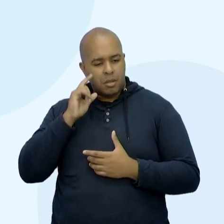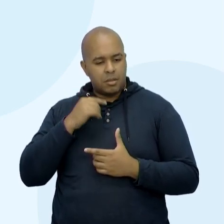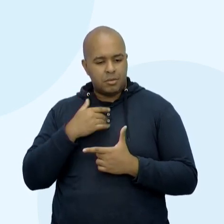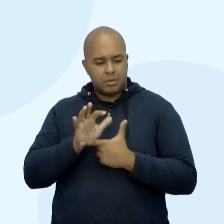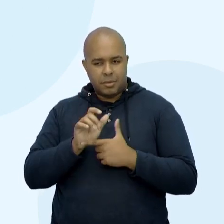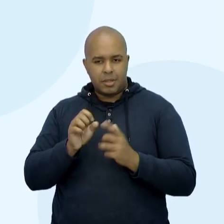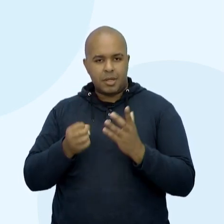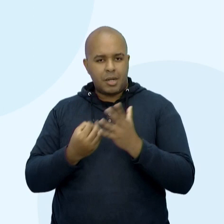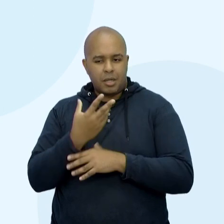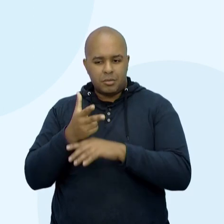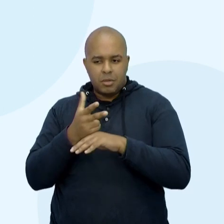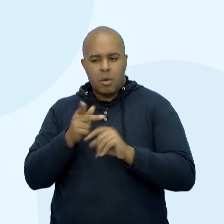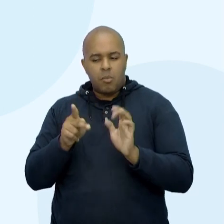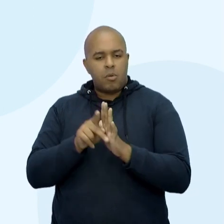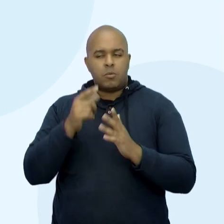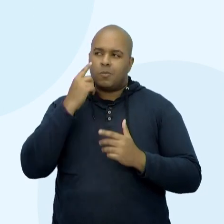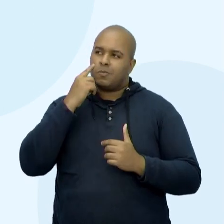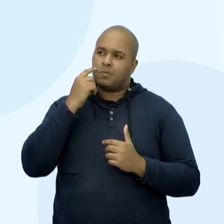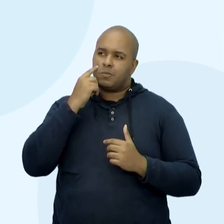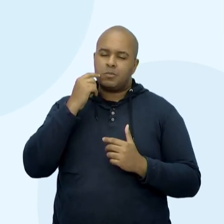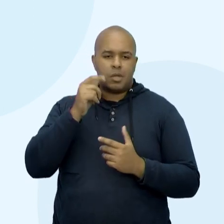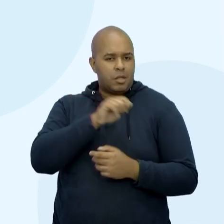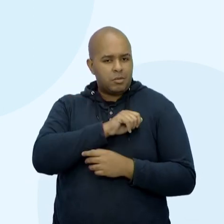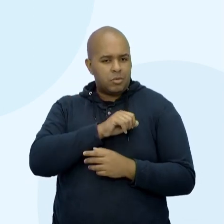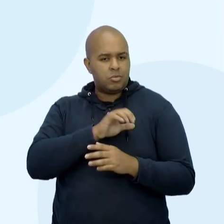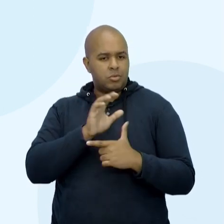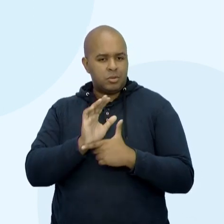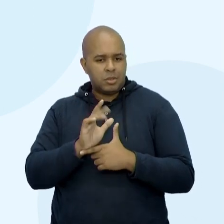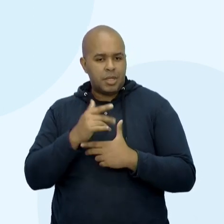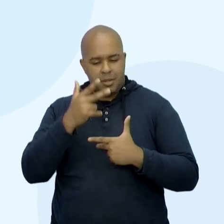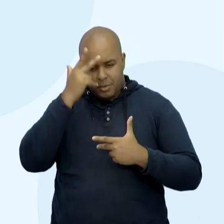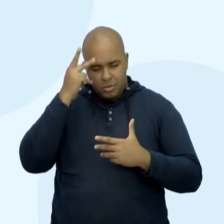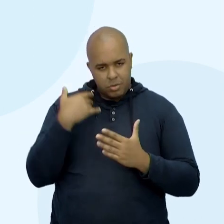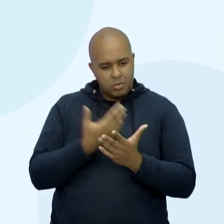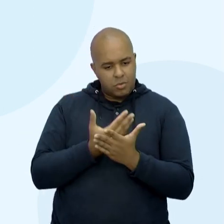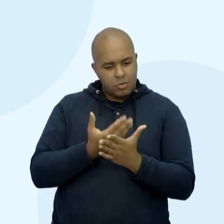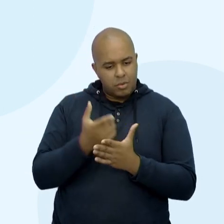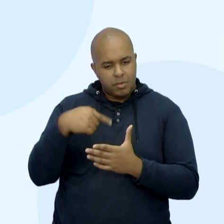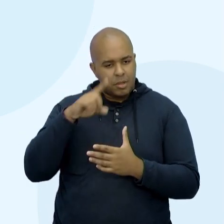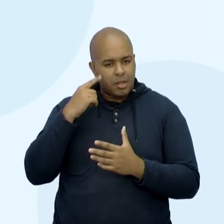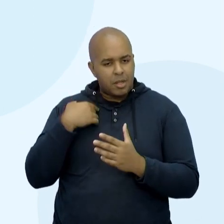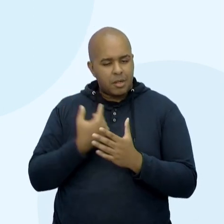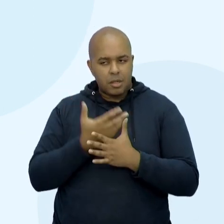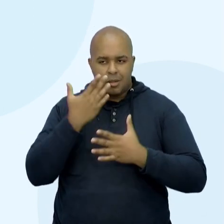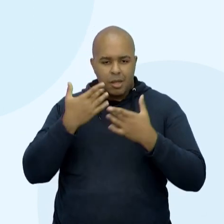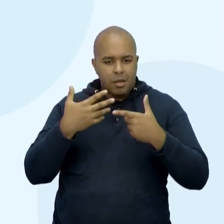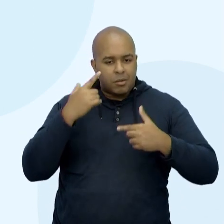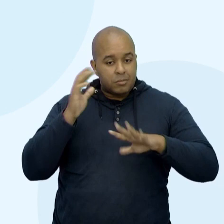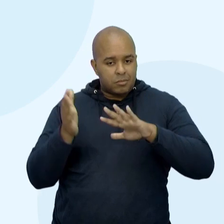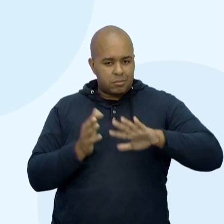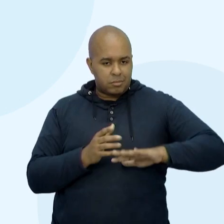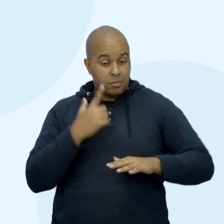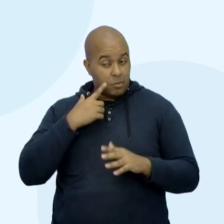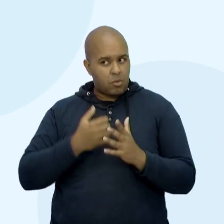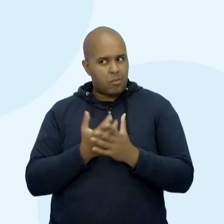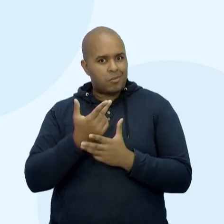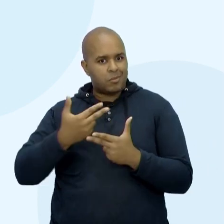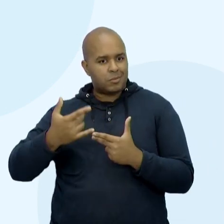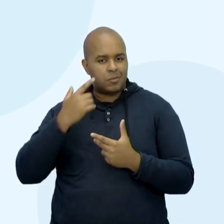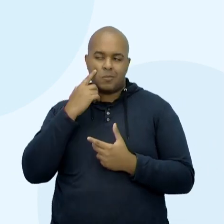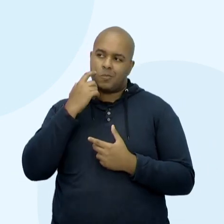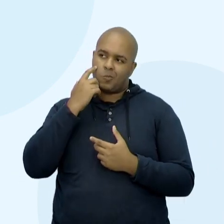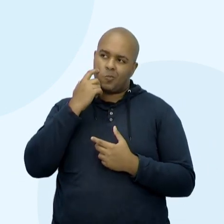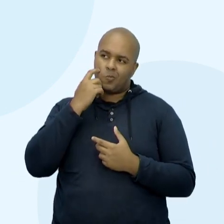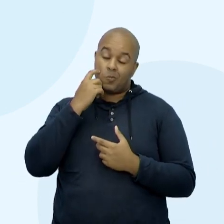feito para estudantes de cinema, pessoas intelectualizadas, entre aspas, né? Olha quanta coisa nós falamos. E